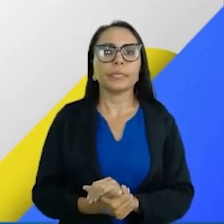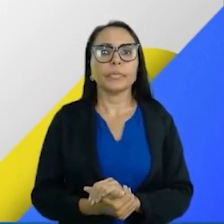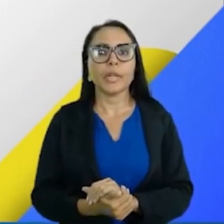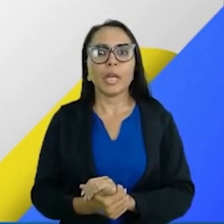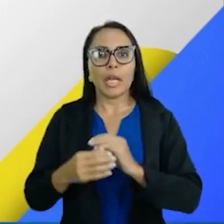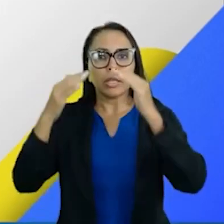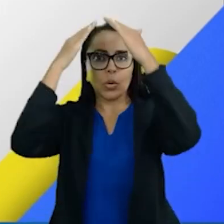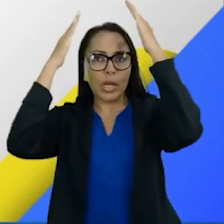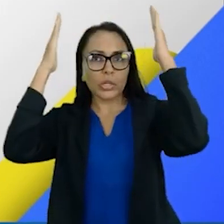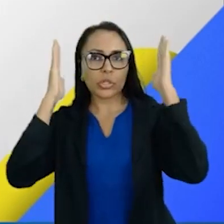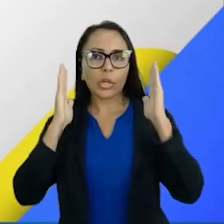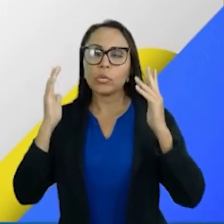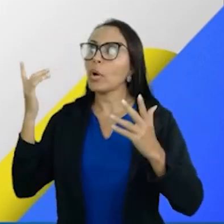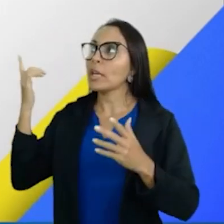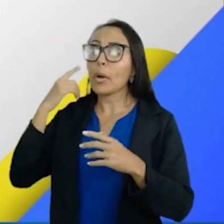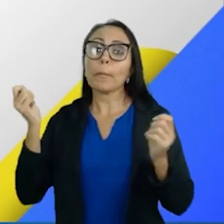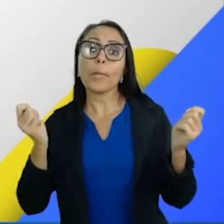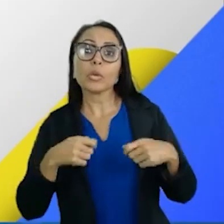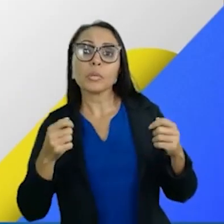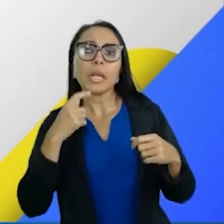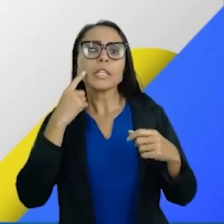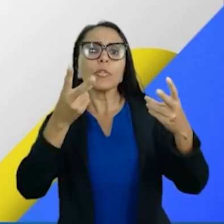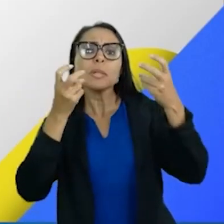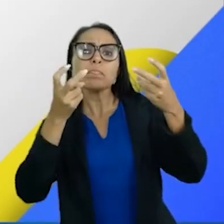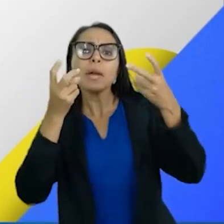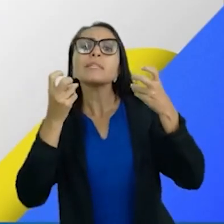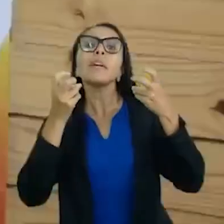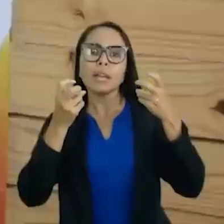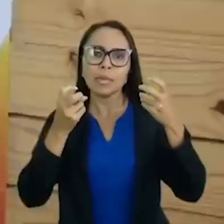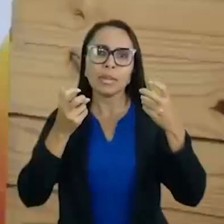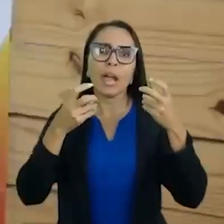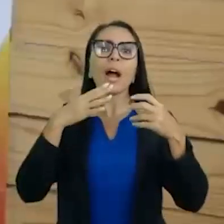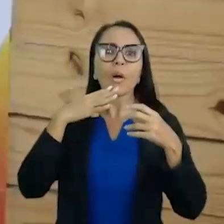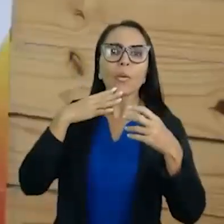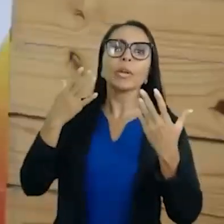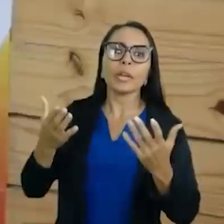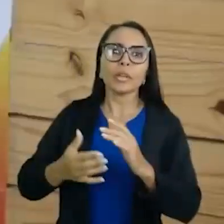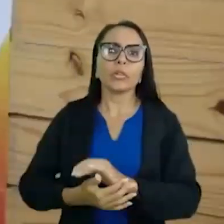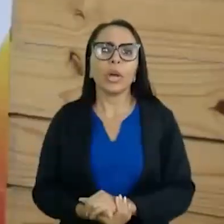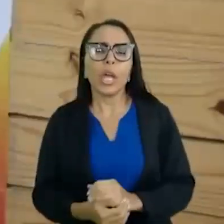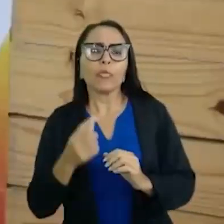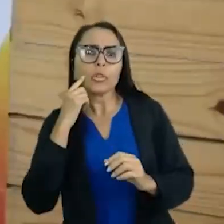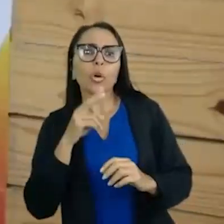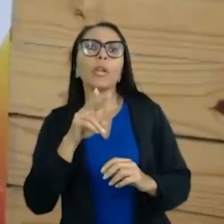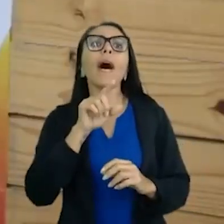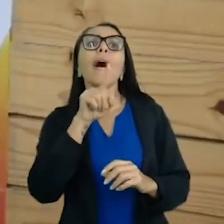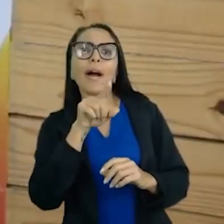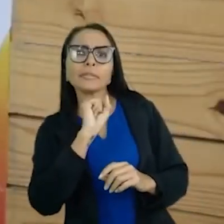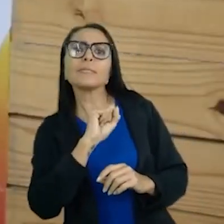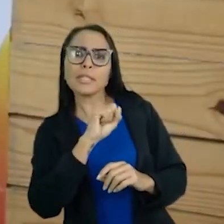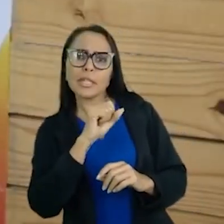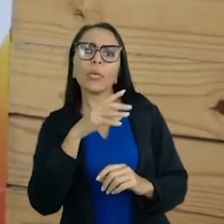a pregnância é isso, é o nível de facilidade com que você identifica. E vê como isso é interessante para o design. Você bater o olho em algo e dizer, porra, isso